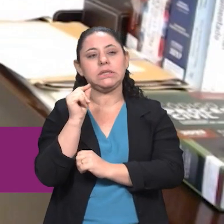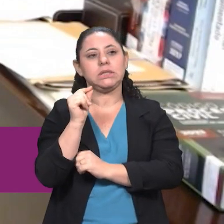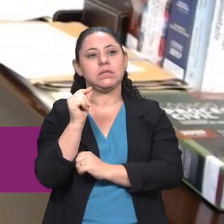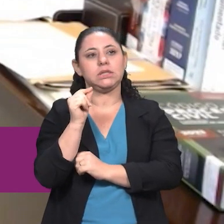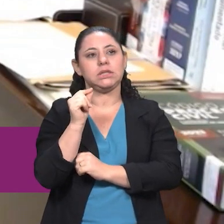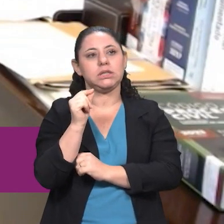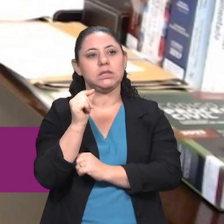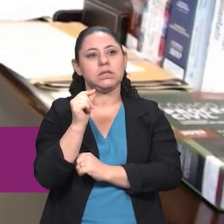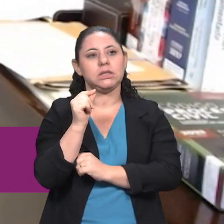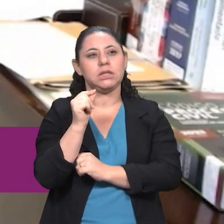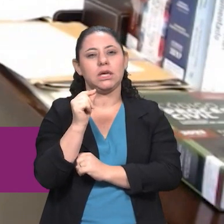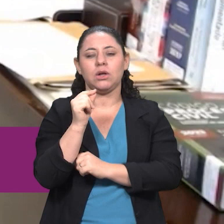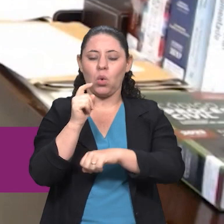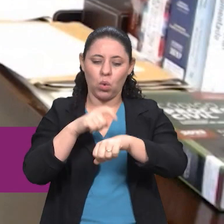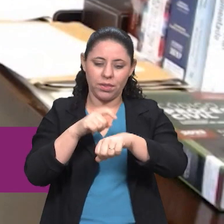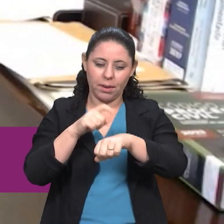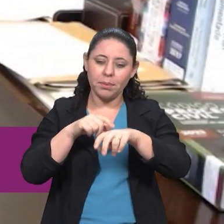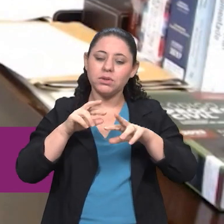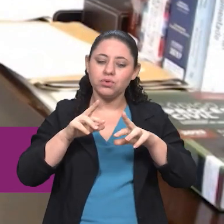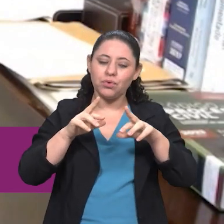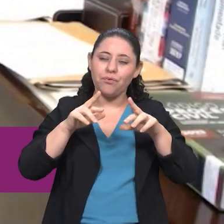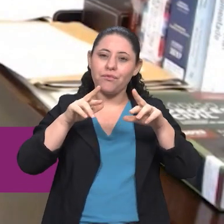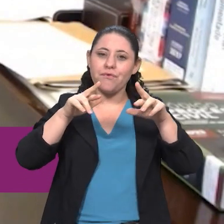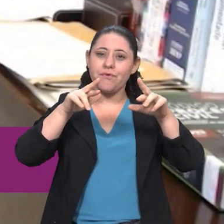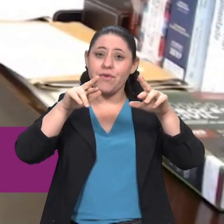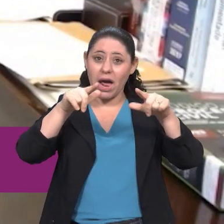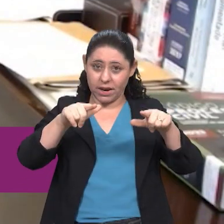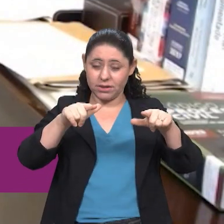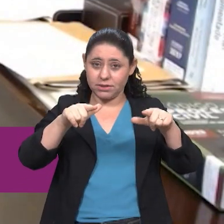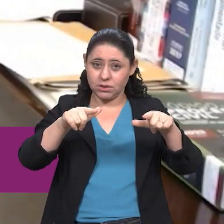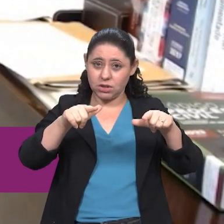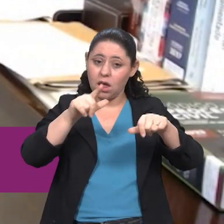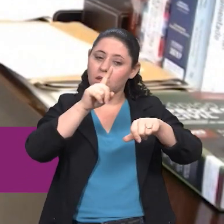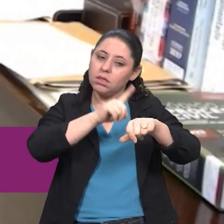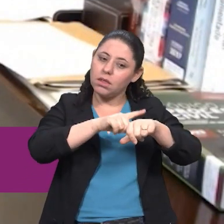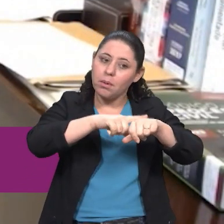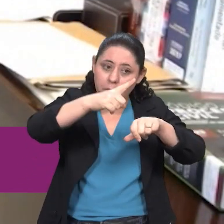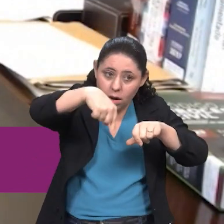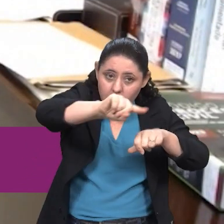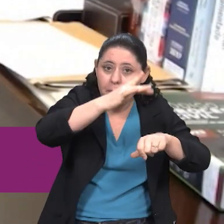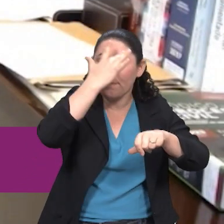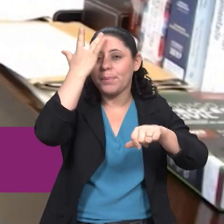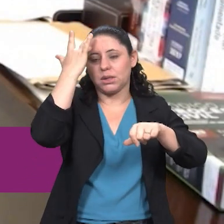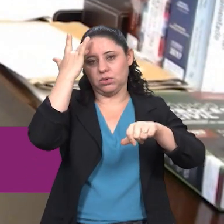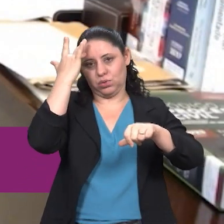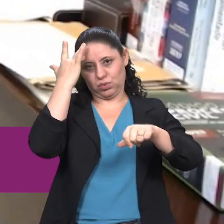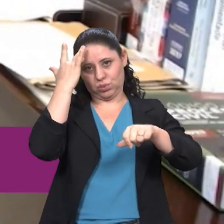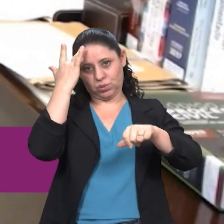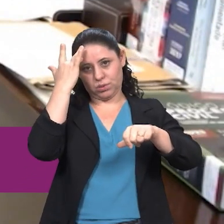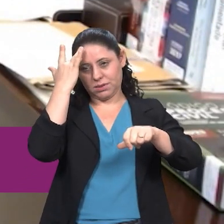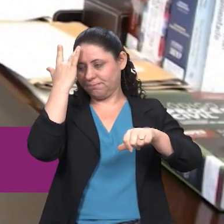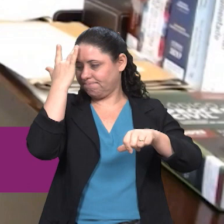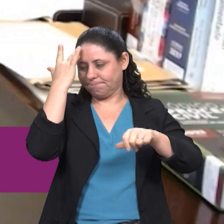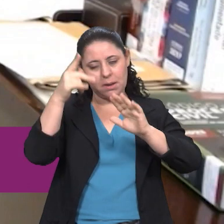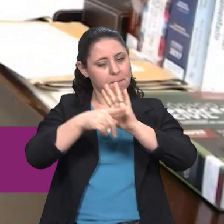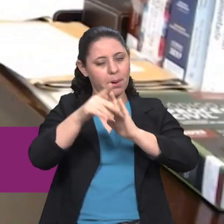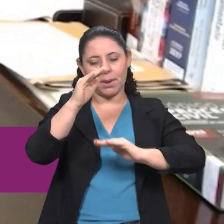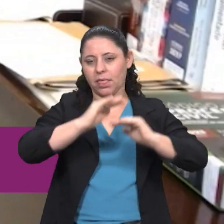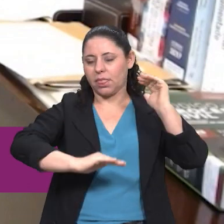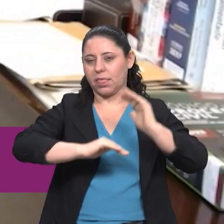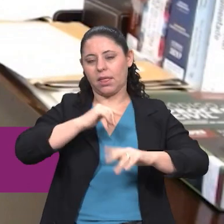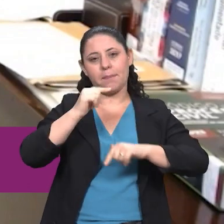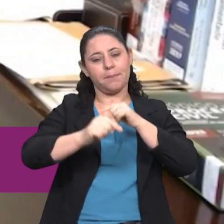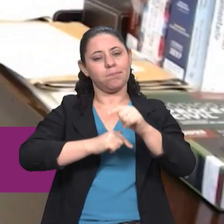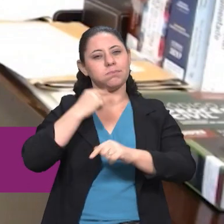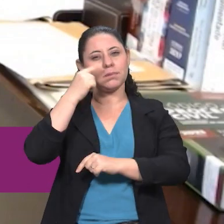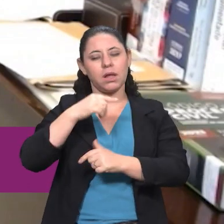a nossa dinâmica de tempo é completamente diferente da dinâmica de tempo das pessoas que não são da área. Então, é difícil você conseguir fazer